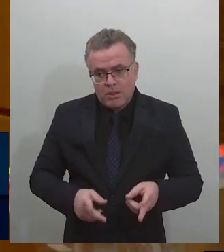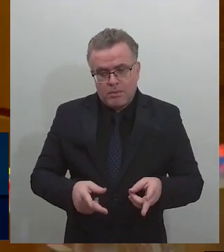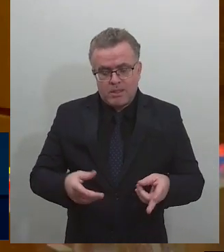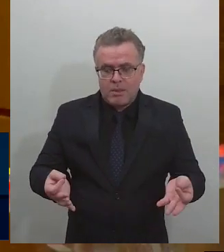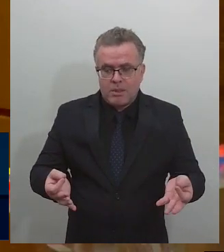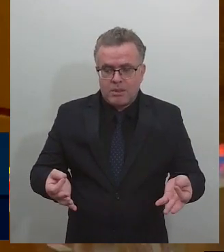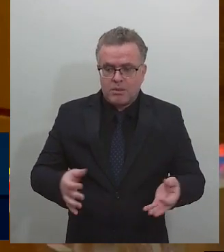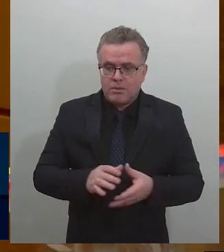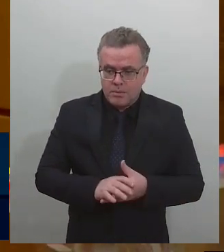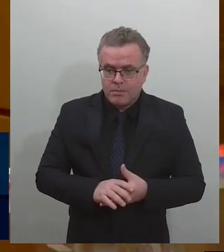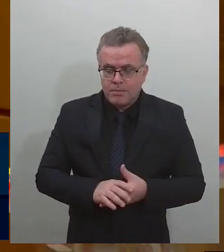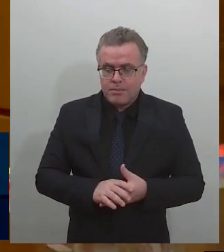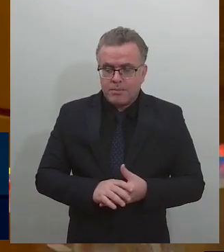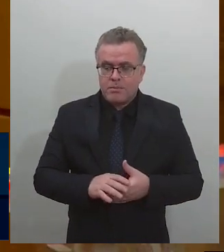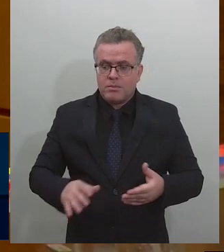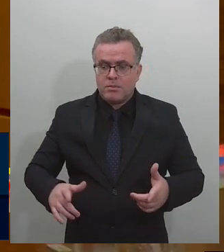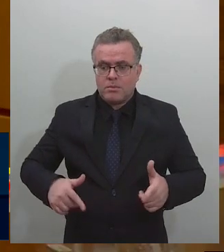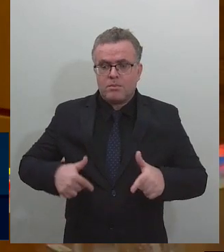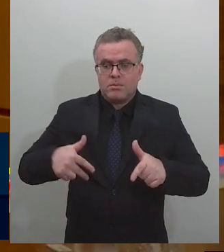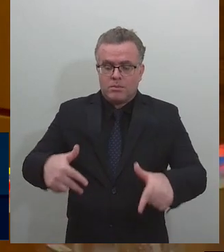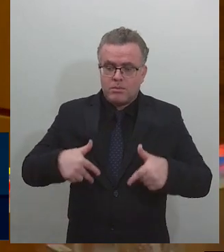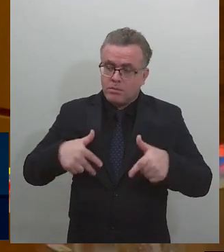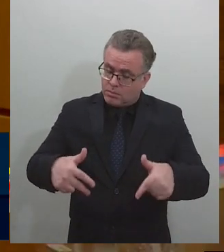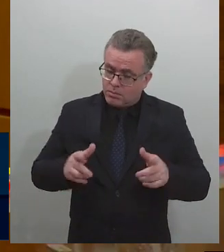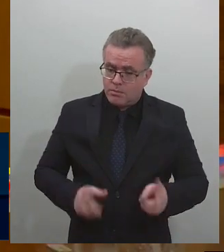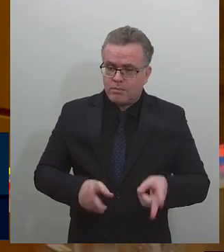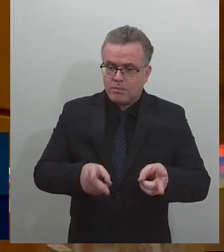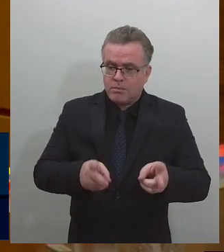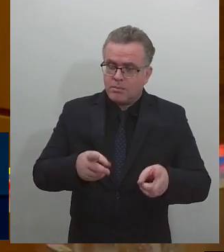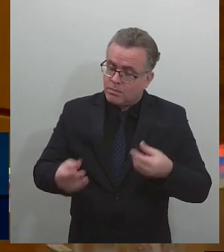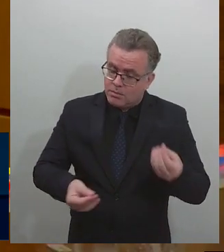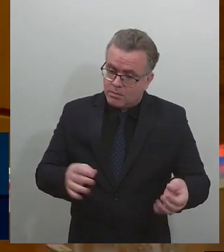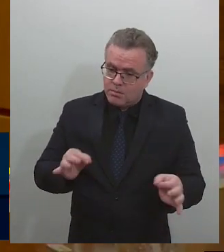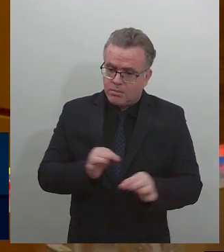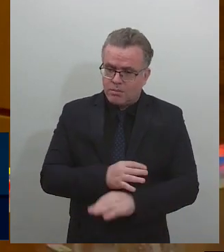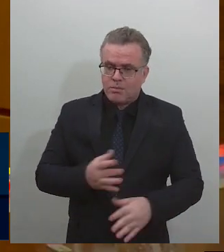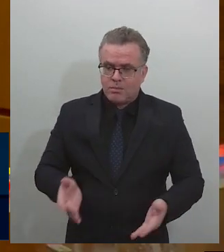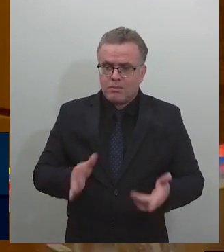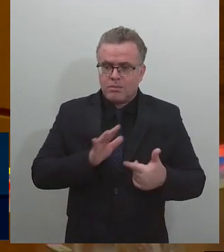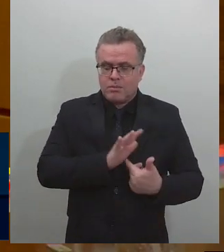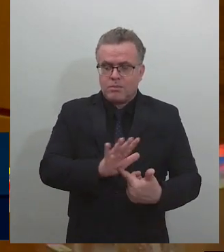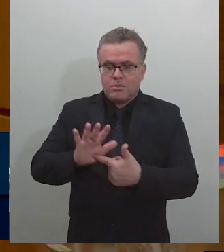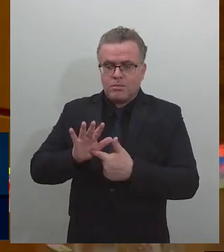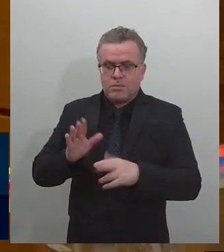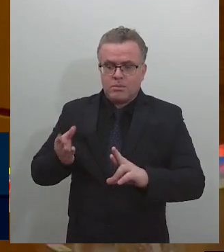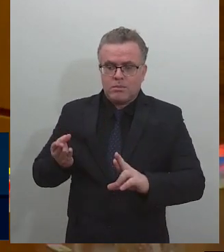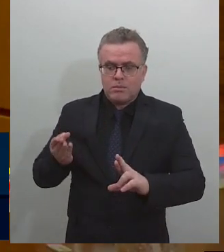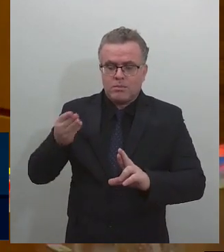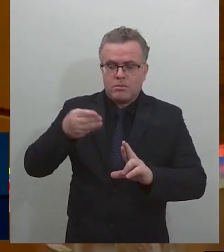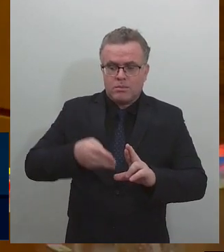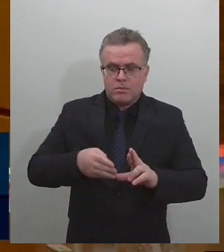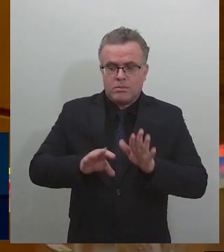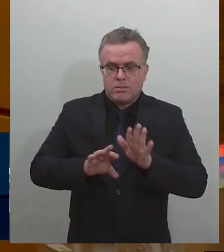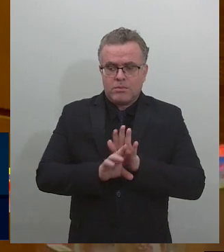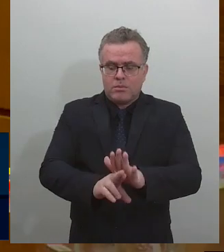militância do meu partido expressando a representatividade e a potencialidade de